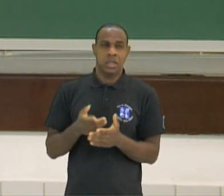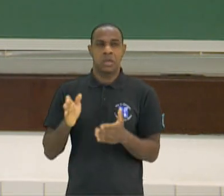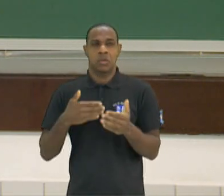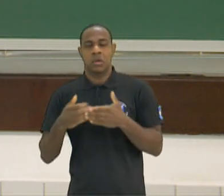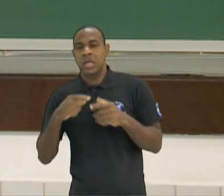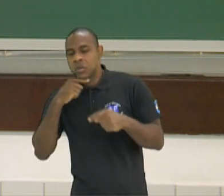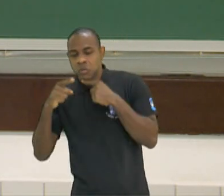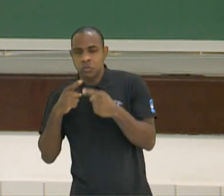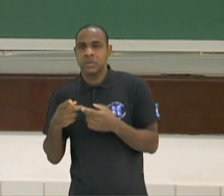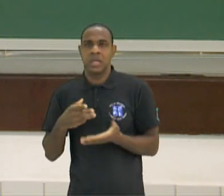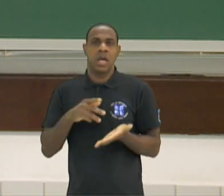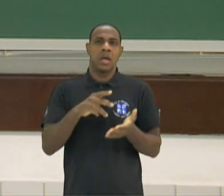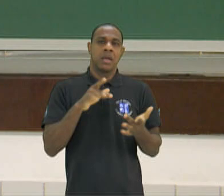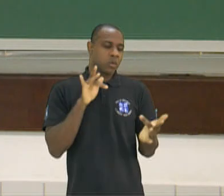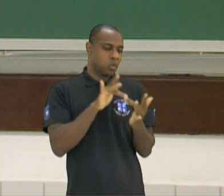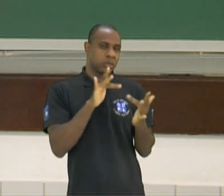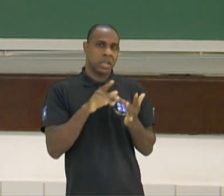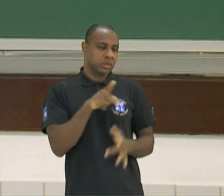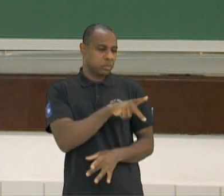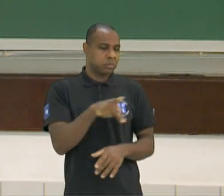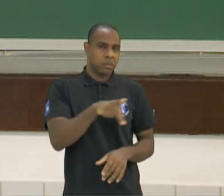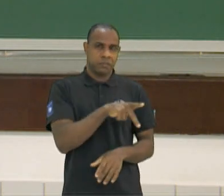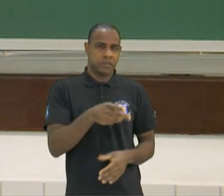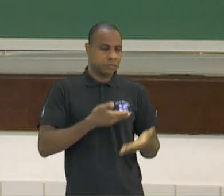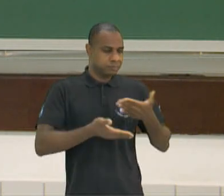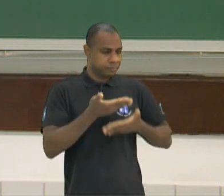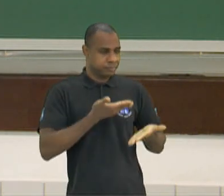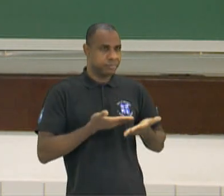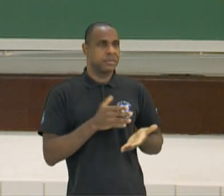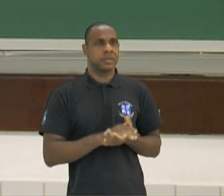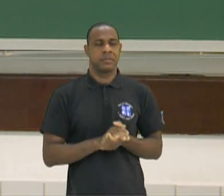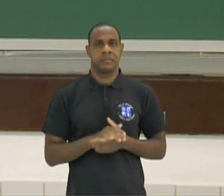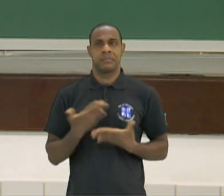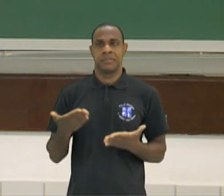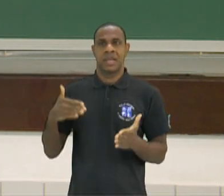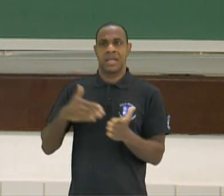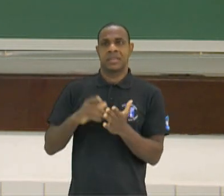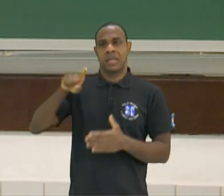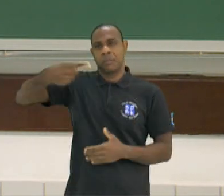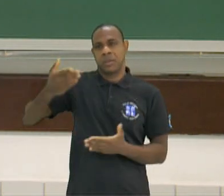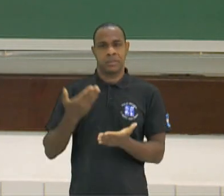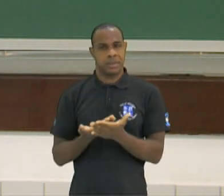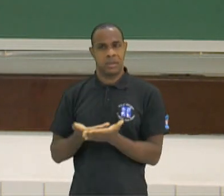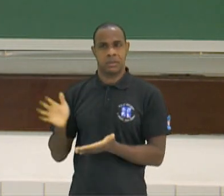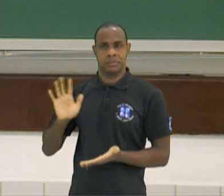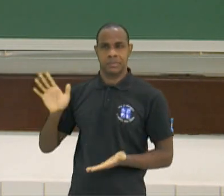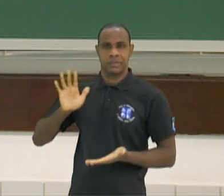entrem em contato com o seu professor. Stay home, be safe, and see you there.